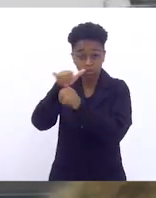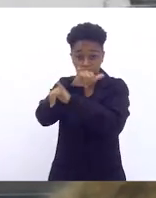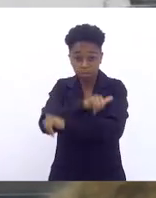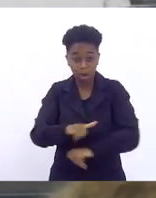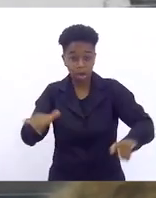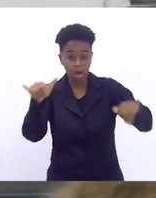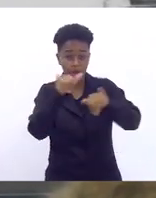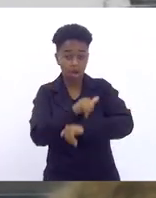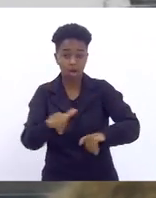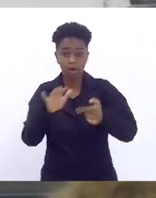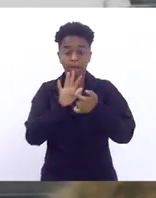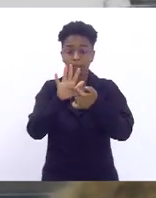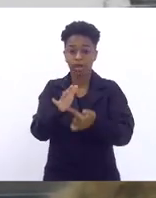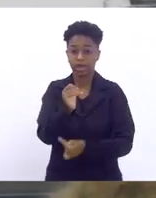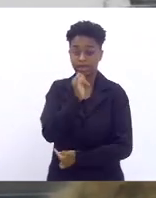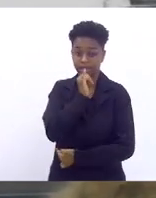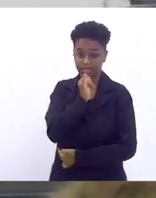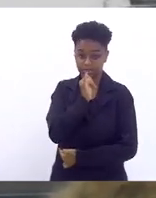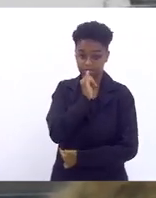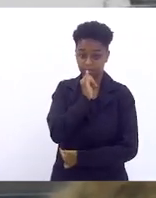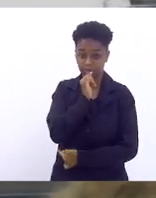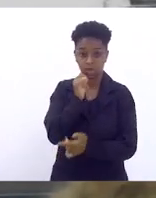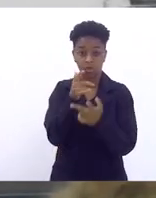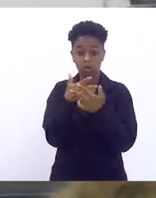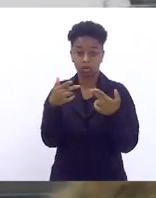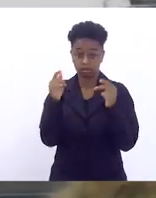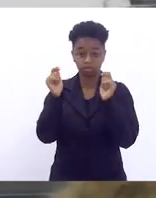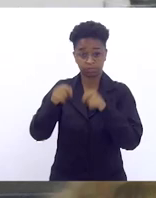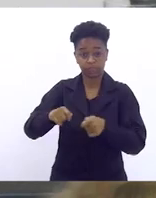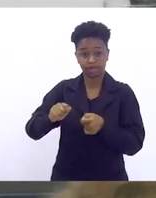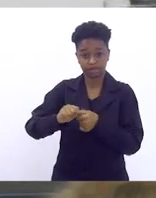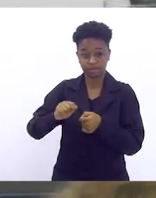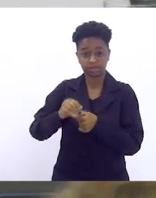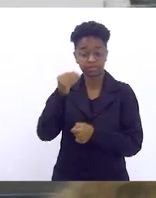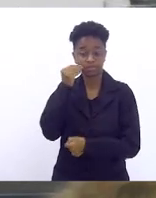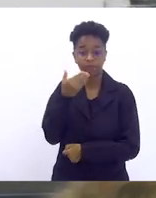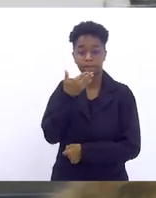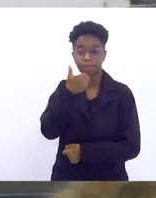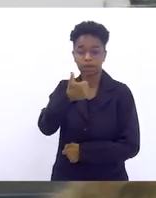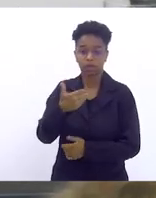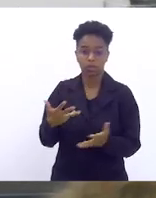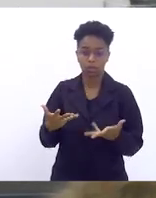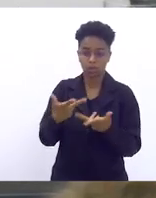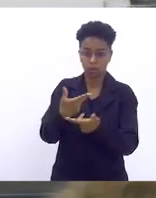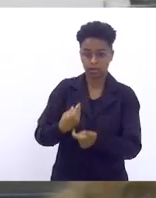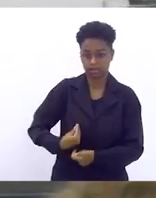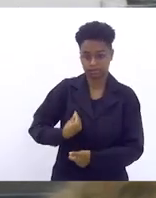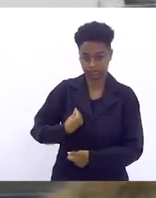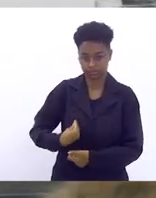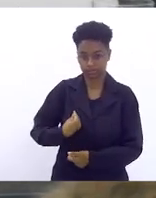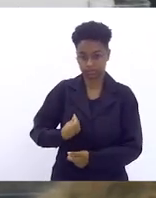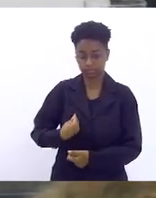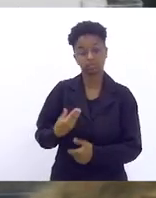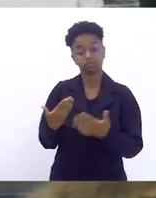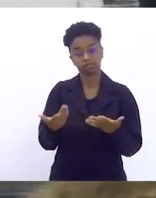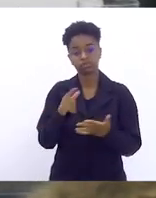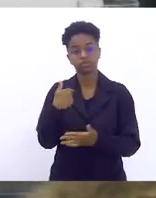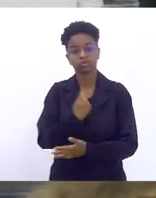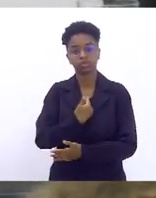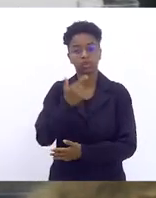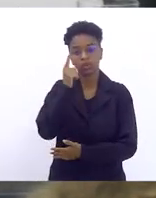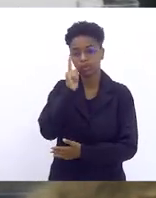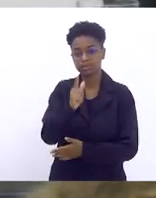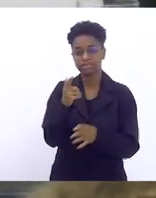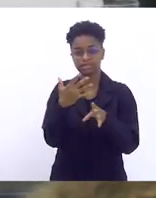como exemplo do que se pode fazer para melhorar a qualidade de vida para que nós tenhamos cidades